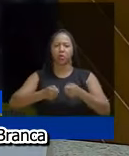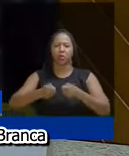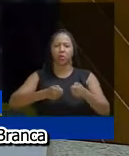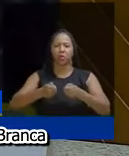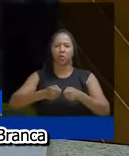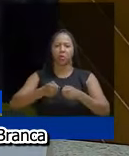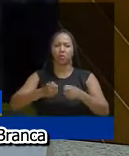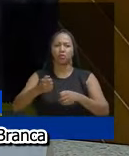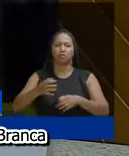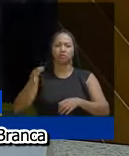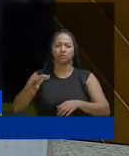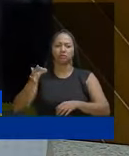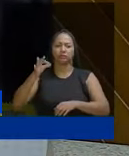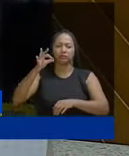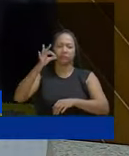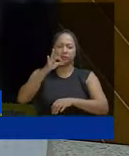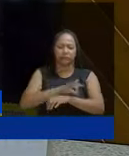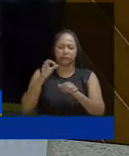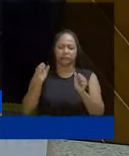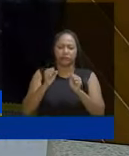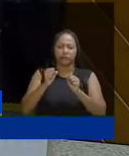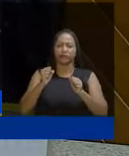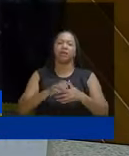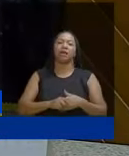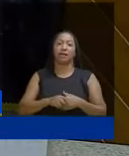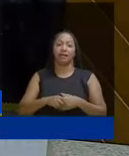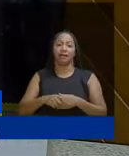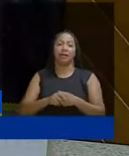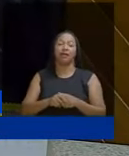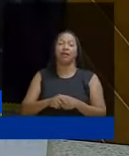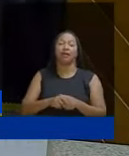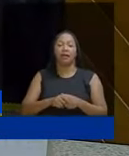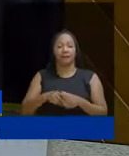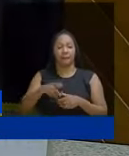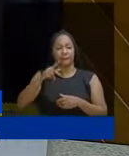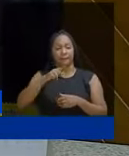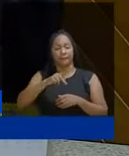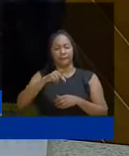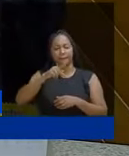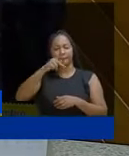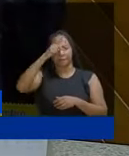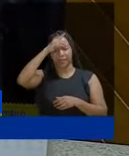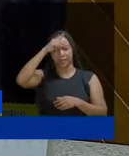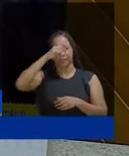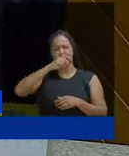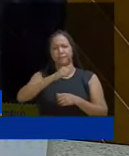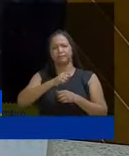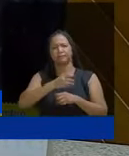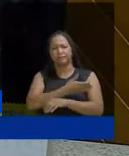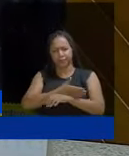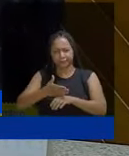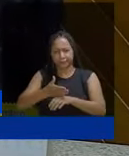ao município de Pedra Branca do Amapari. Se encontravam com execução física em